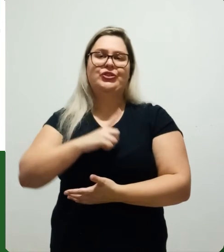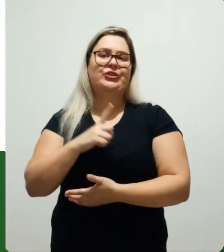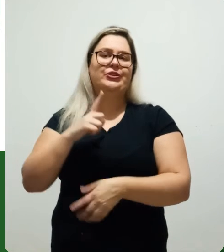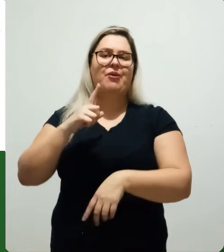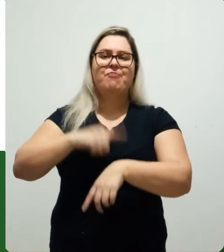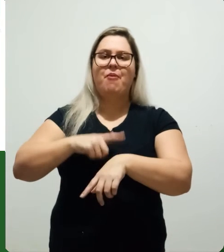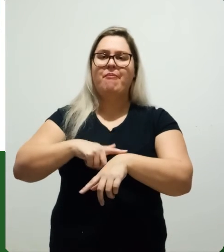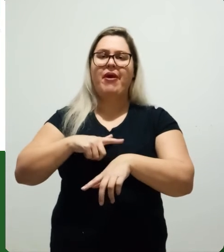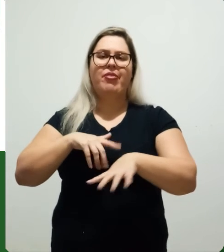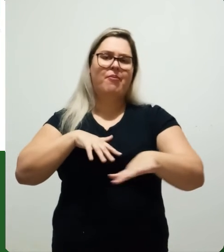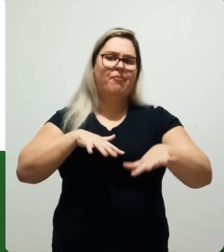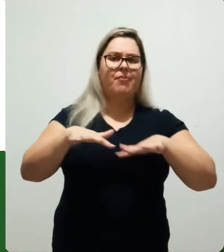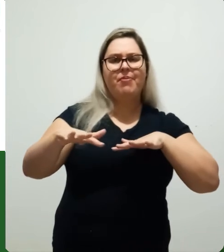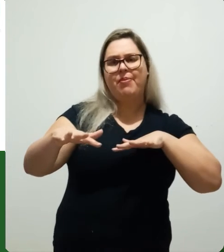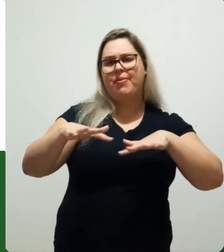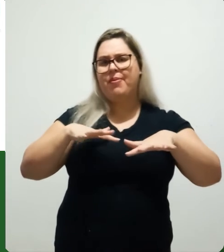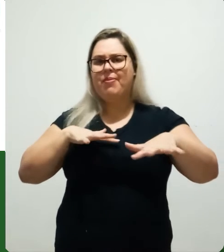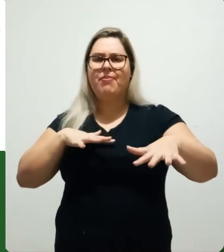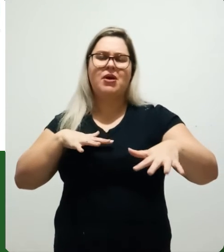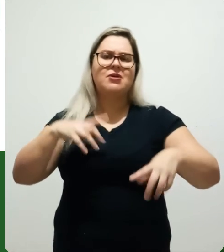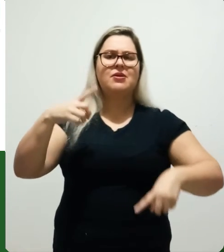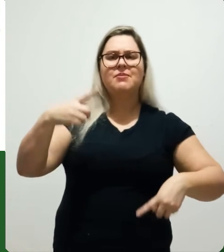algo que você